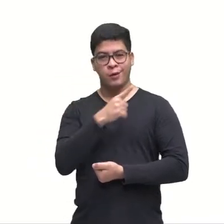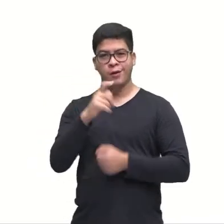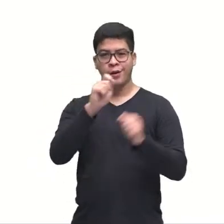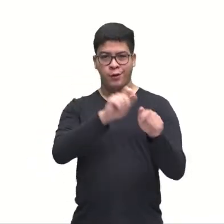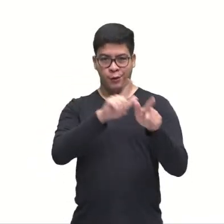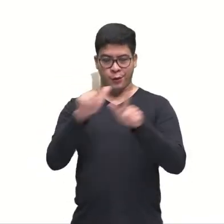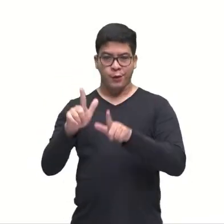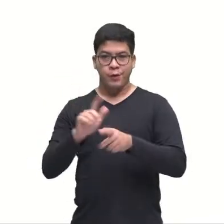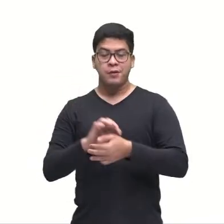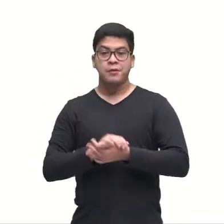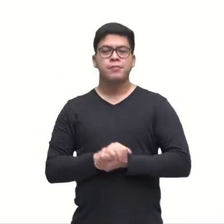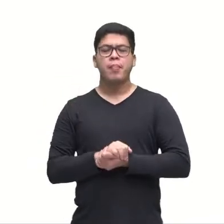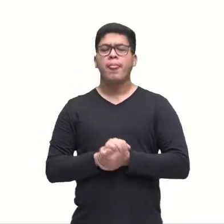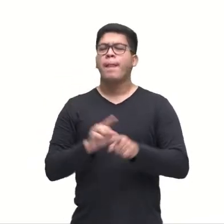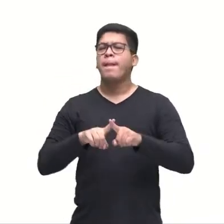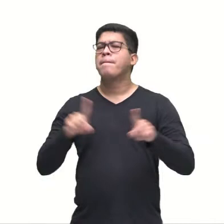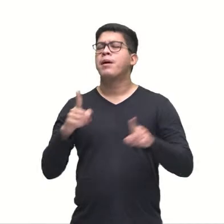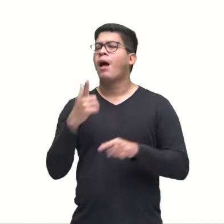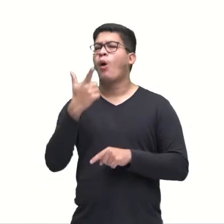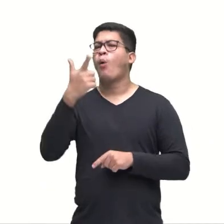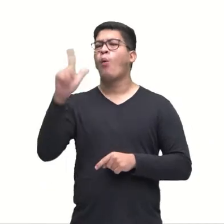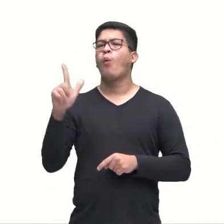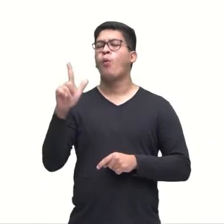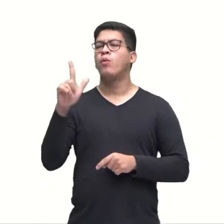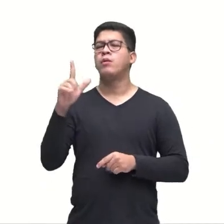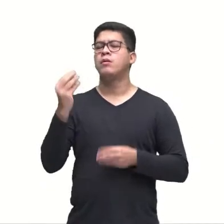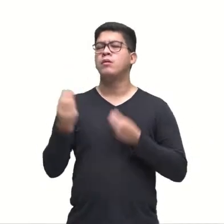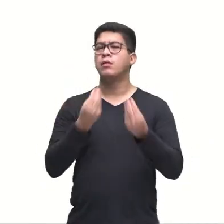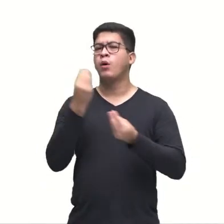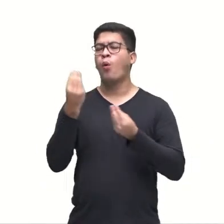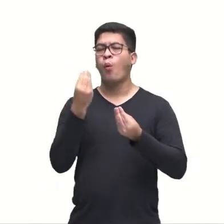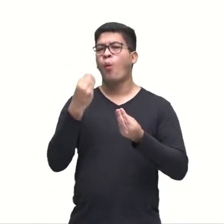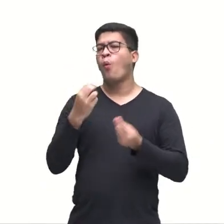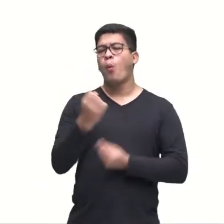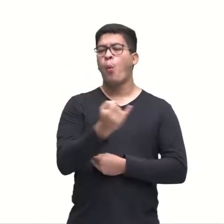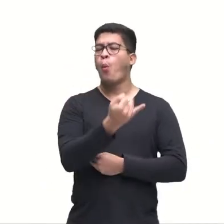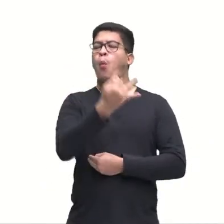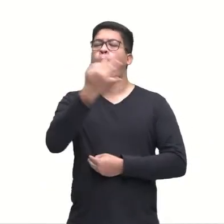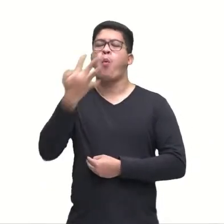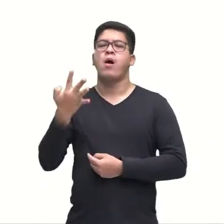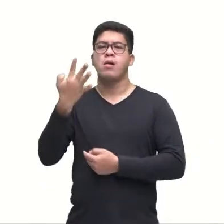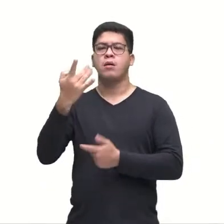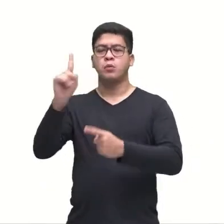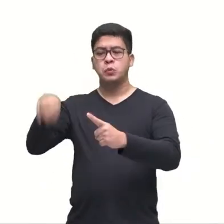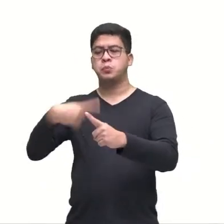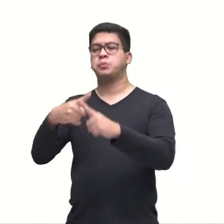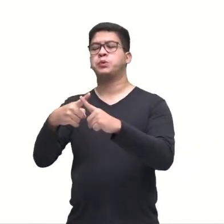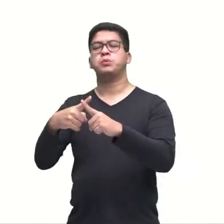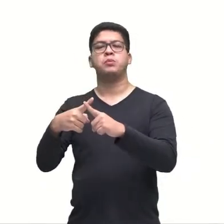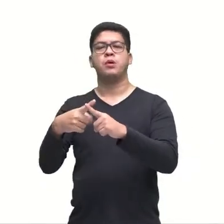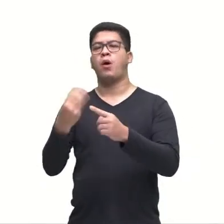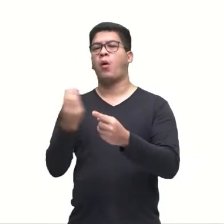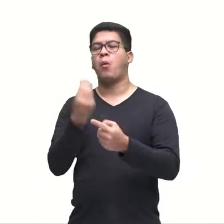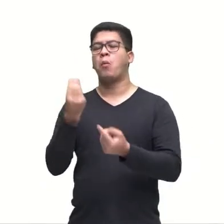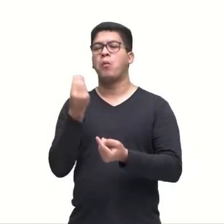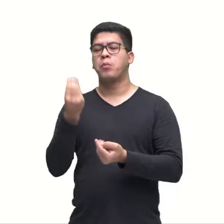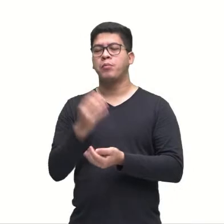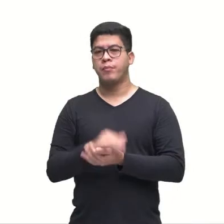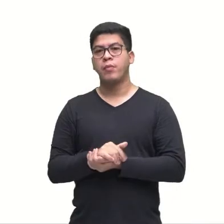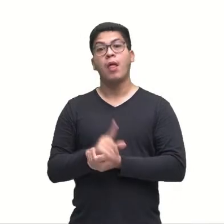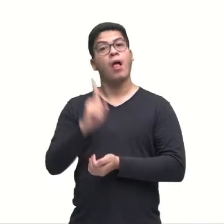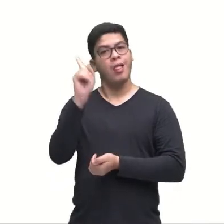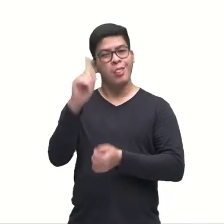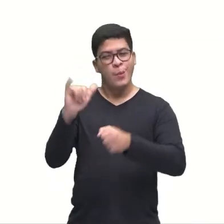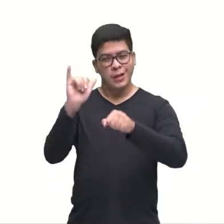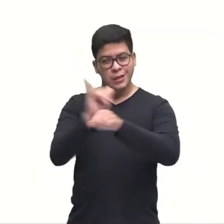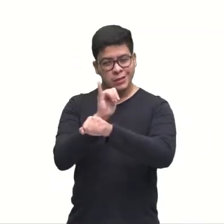e tal. Mas existe outra maneira da gente descobrir quais são os múltiplos de um número? Existe um método prático, eu vou